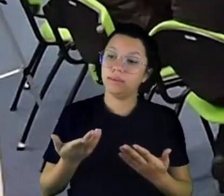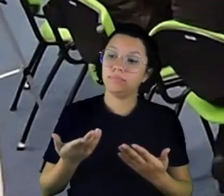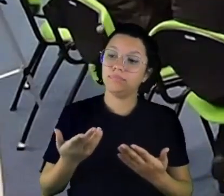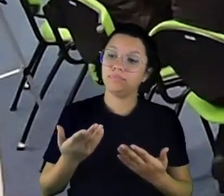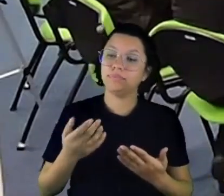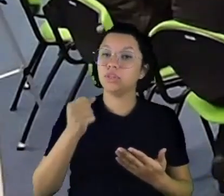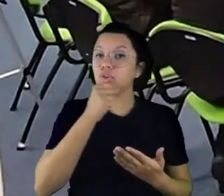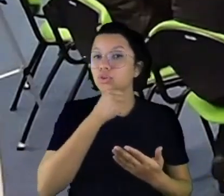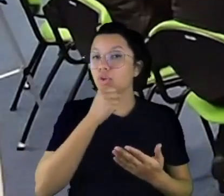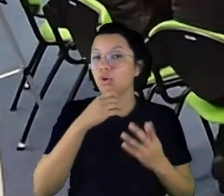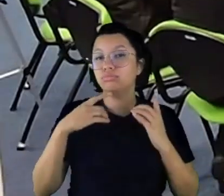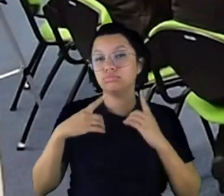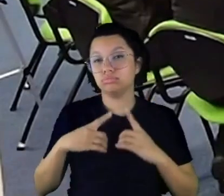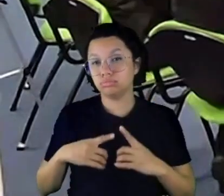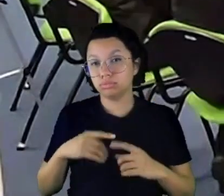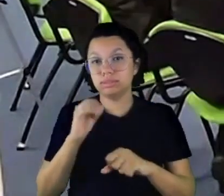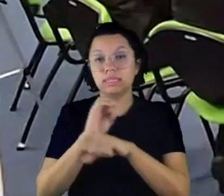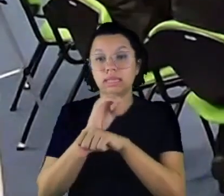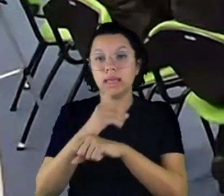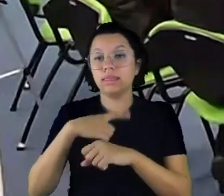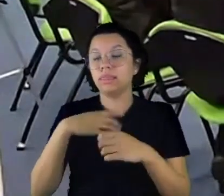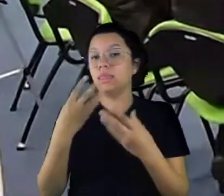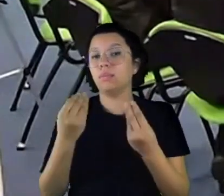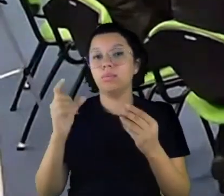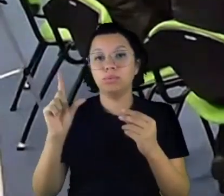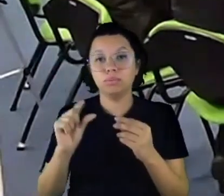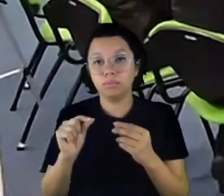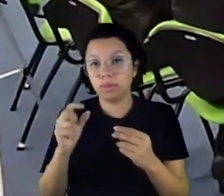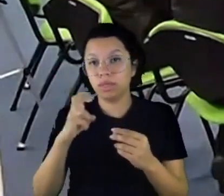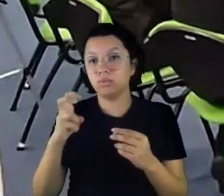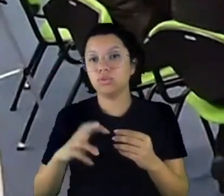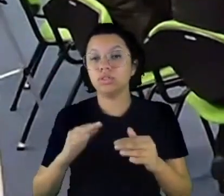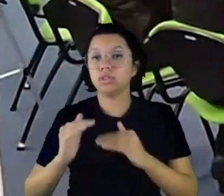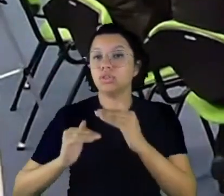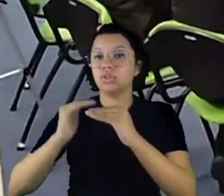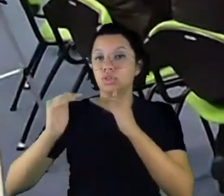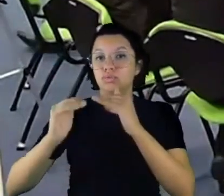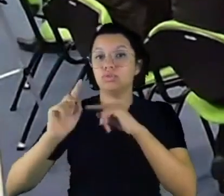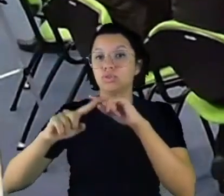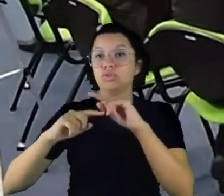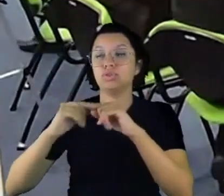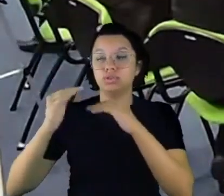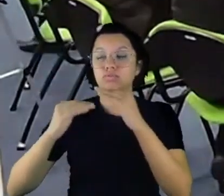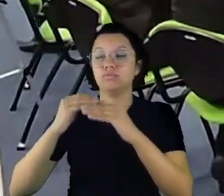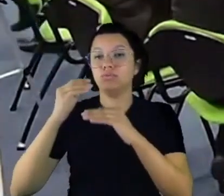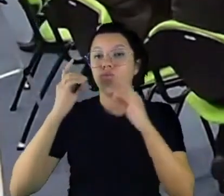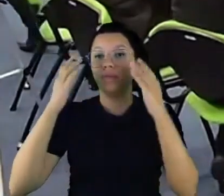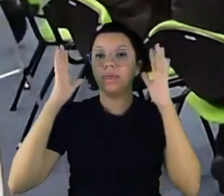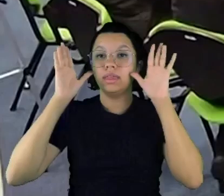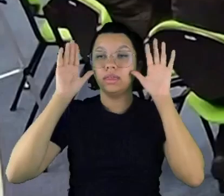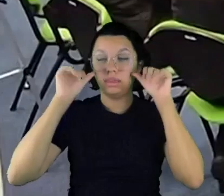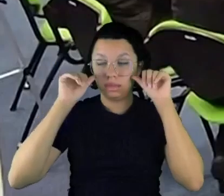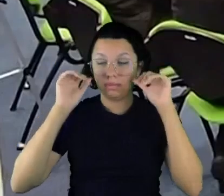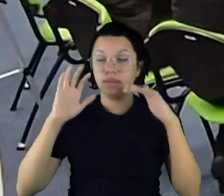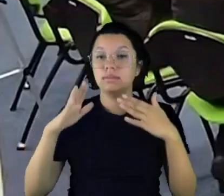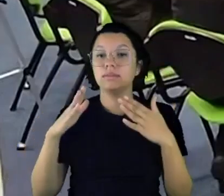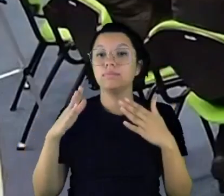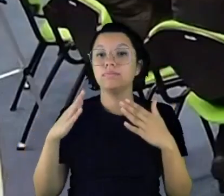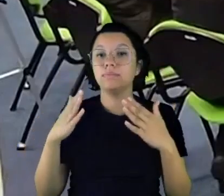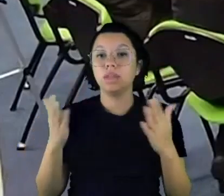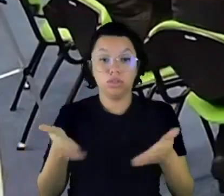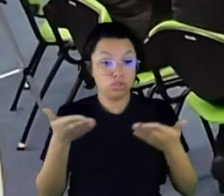deprimidos tratados têm muito menos chance de desenvolver a demência. E estimular a interação